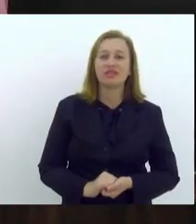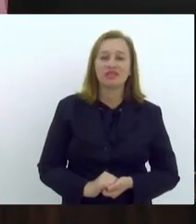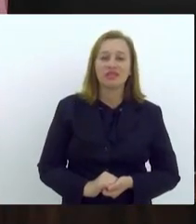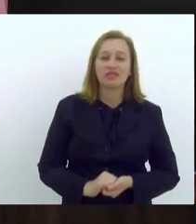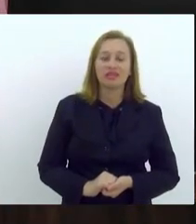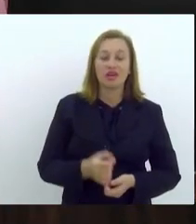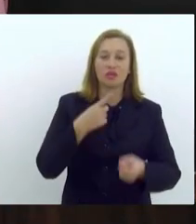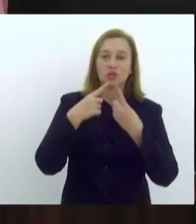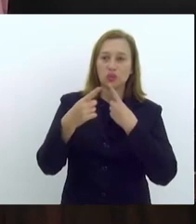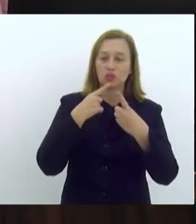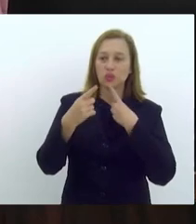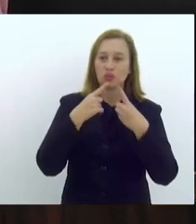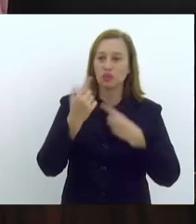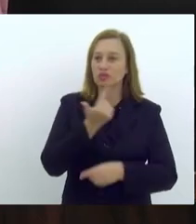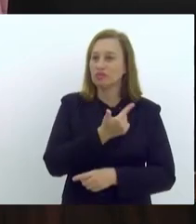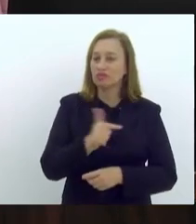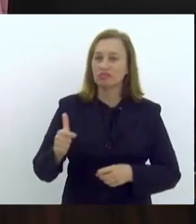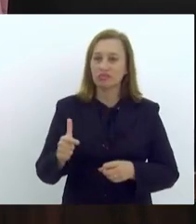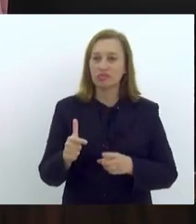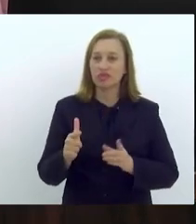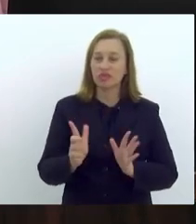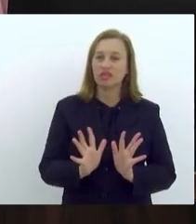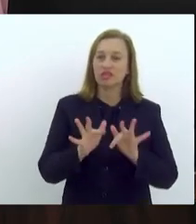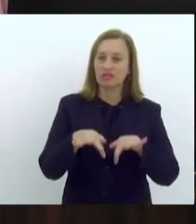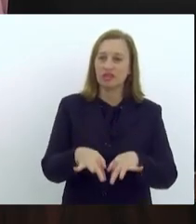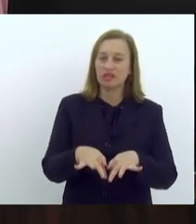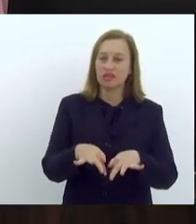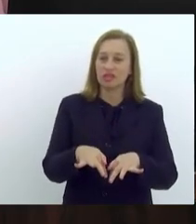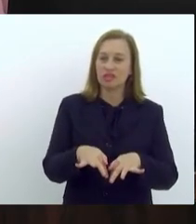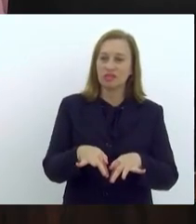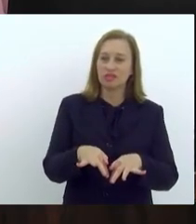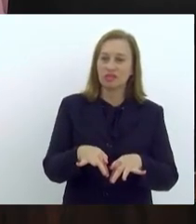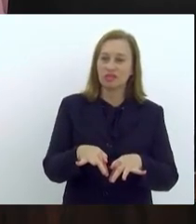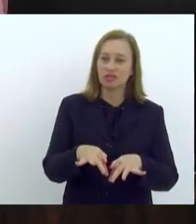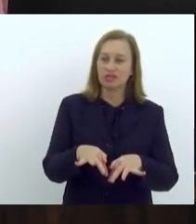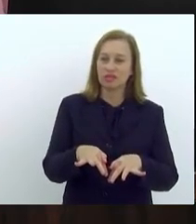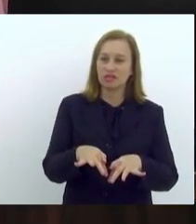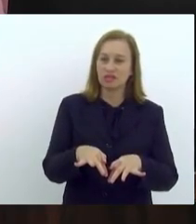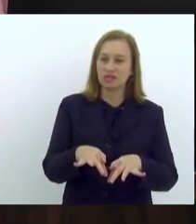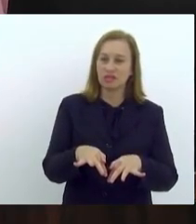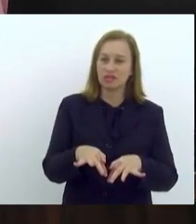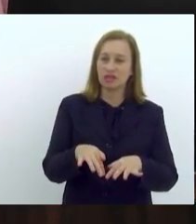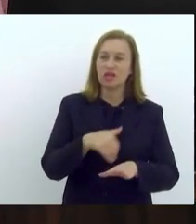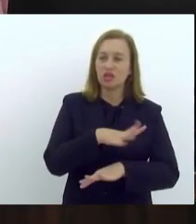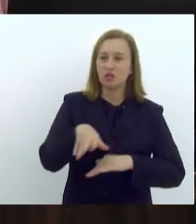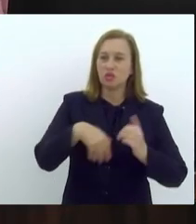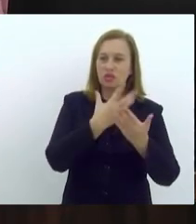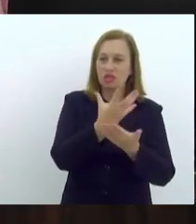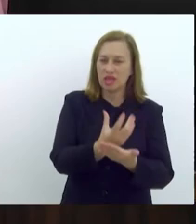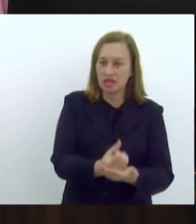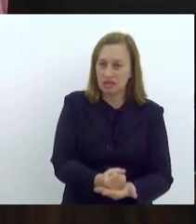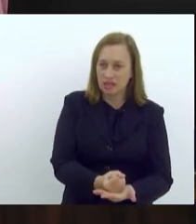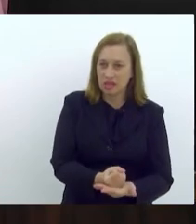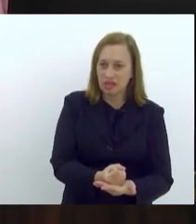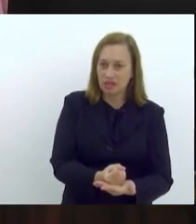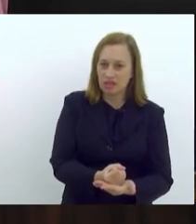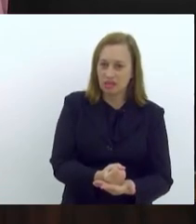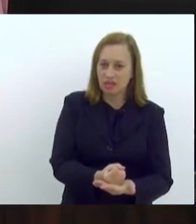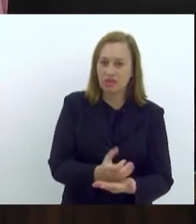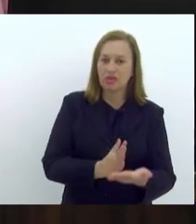Em discussão. Não havendo quem queira discutir, encerrada a discussão. Senhores que aprovam, permaneçam como estão.